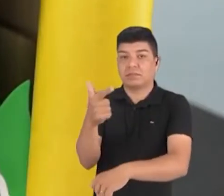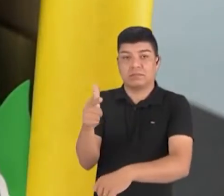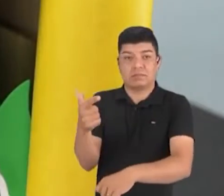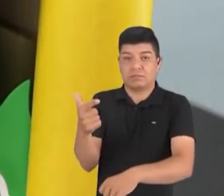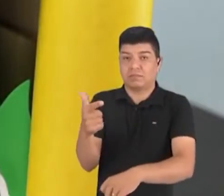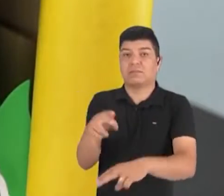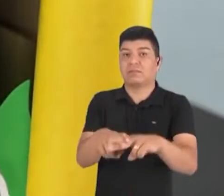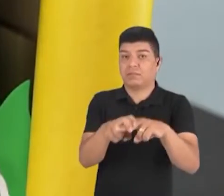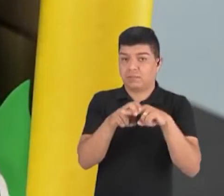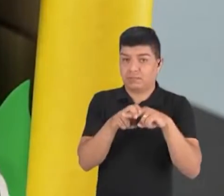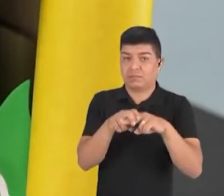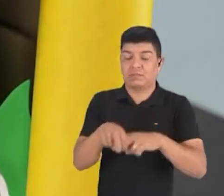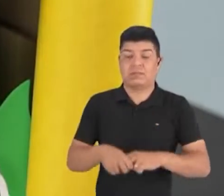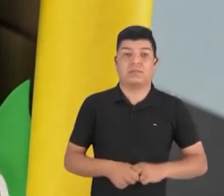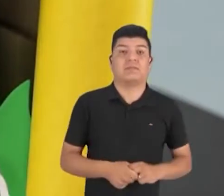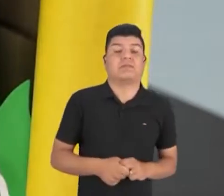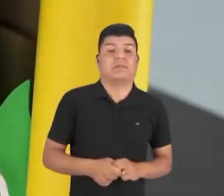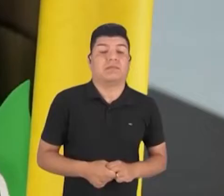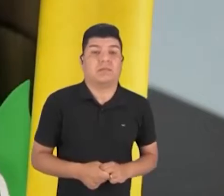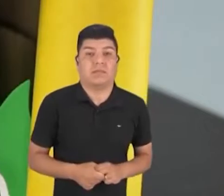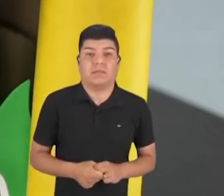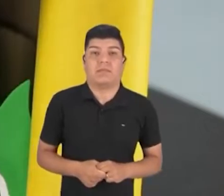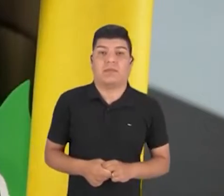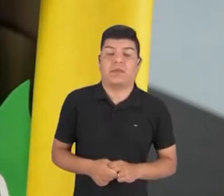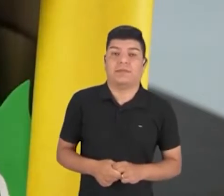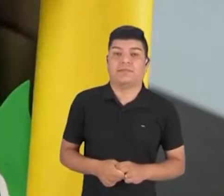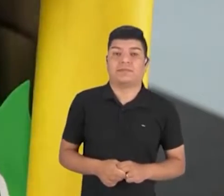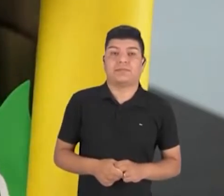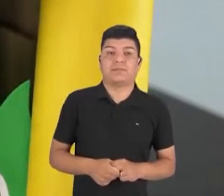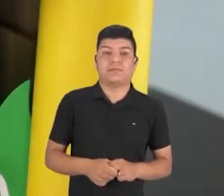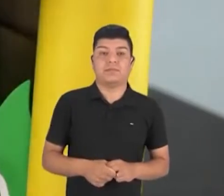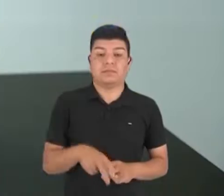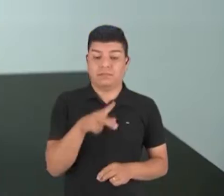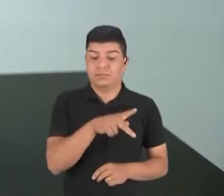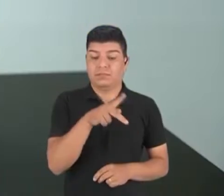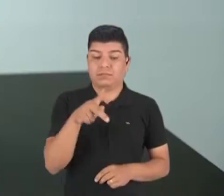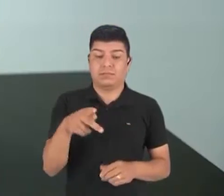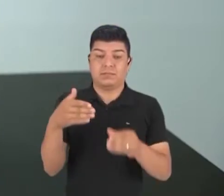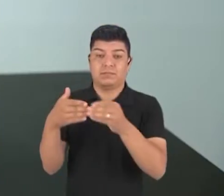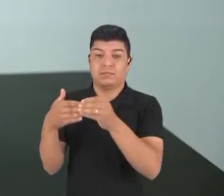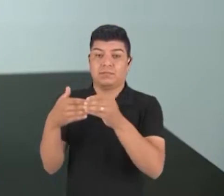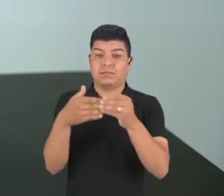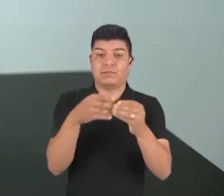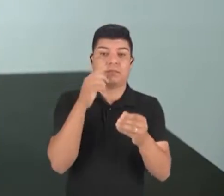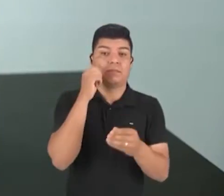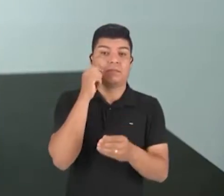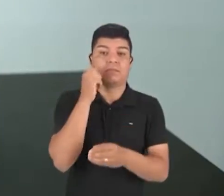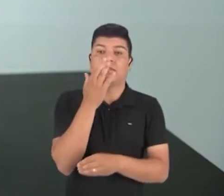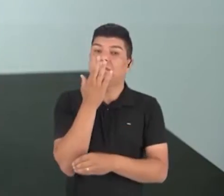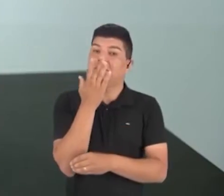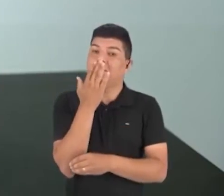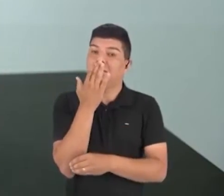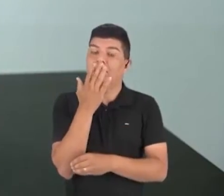existe aí ela pegou o lápis de Cole